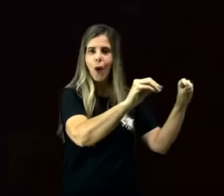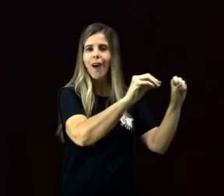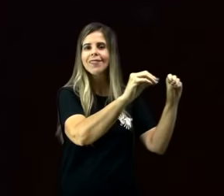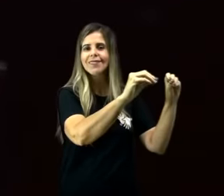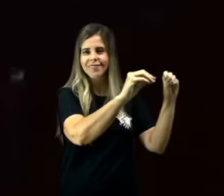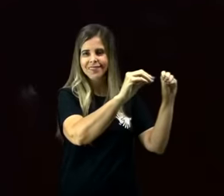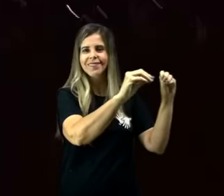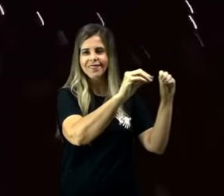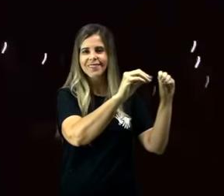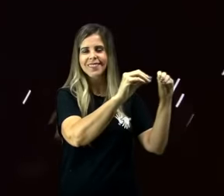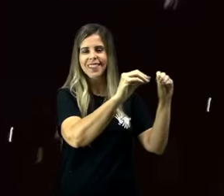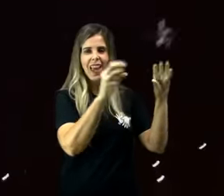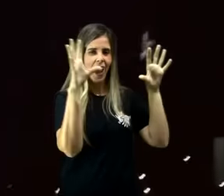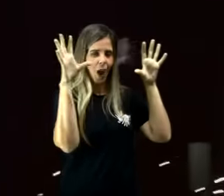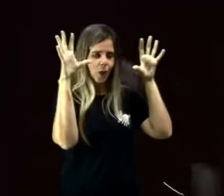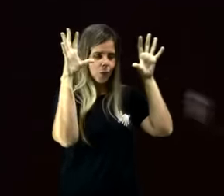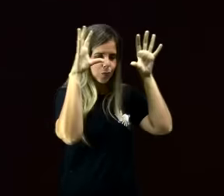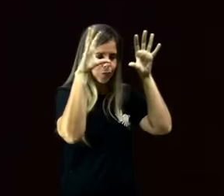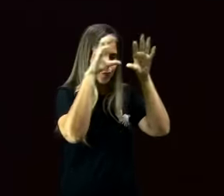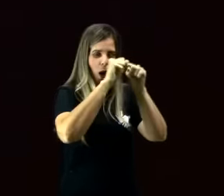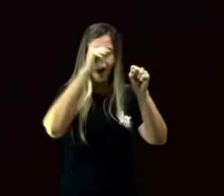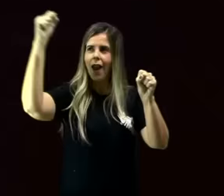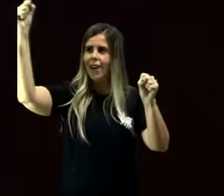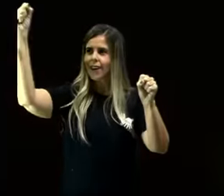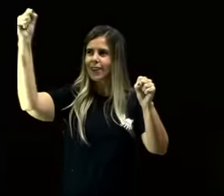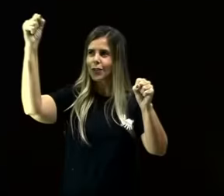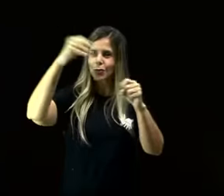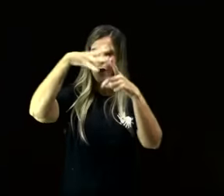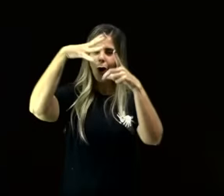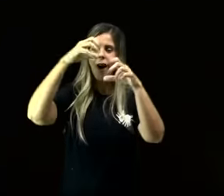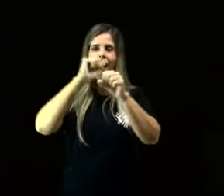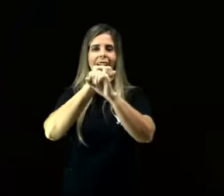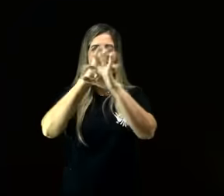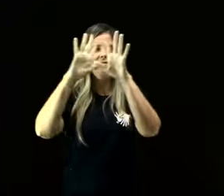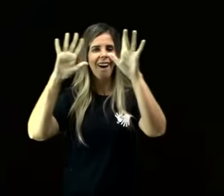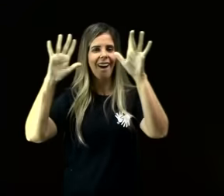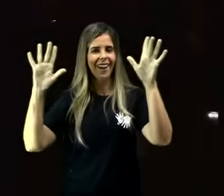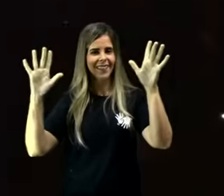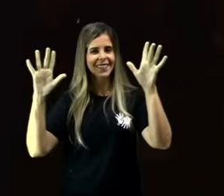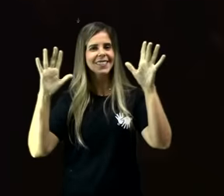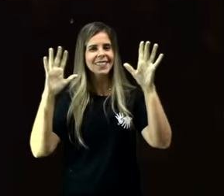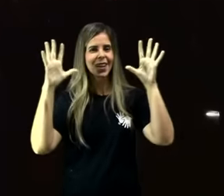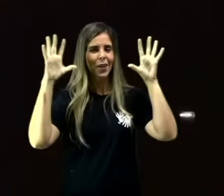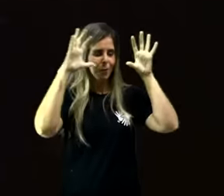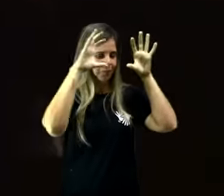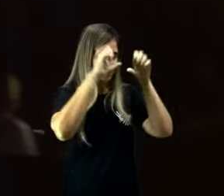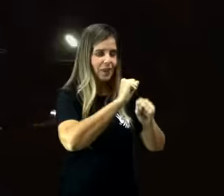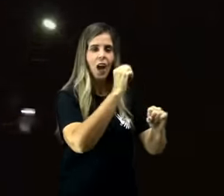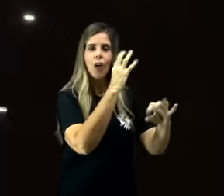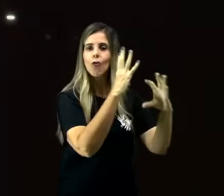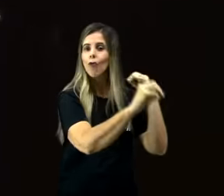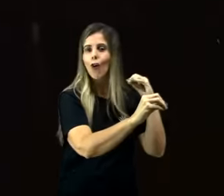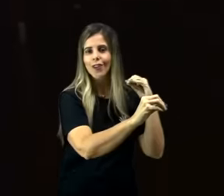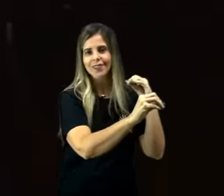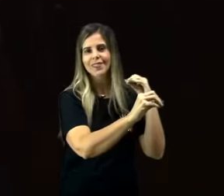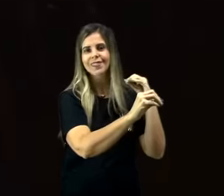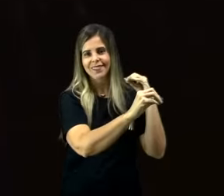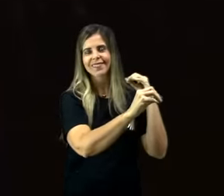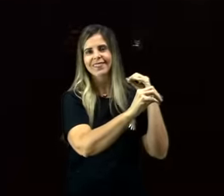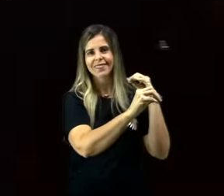resplandece nas trevas, e aonde tem luz, as trevas vão embora. Ei, alguém está entendendo o que eu estou pregando